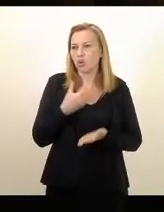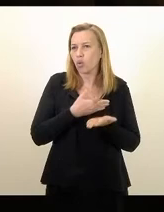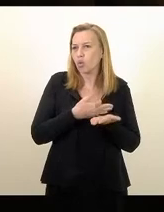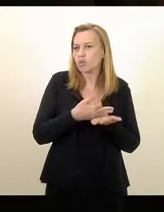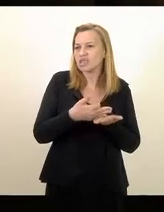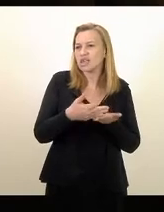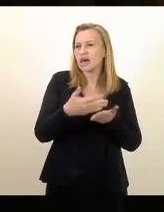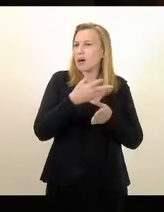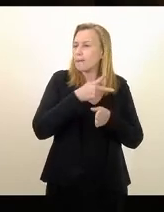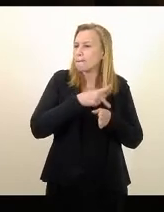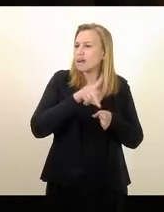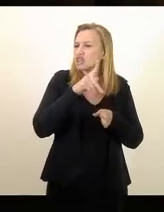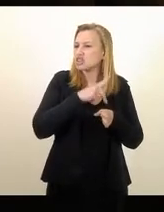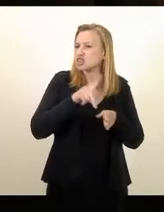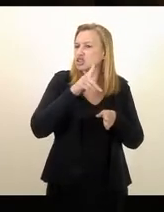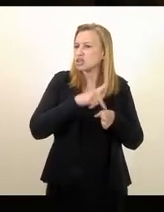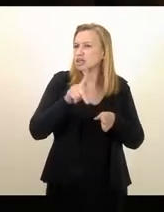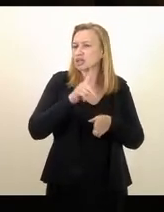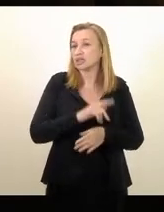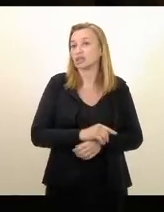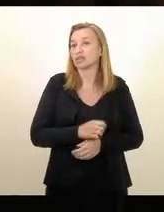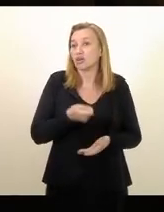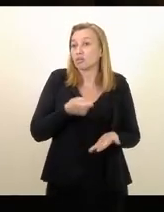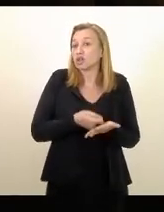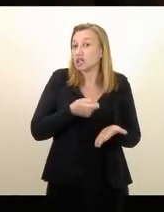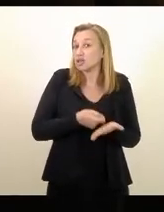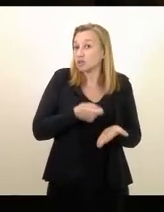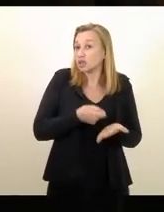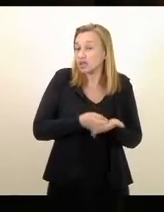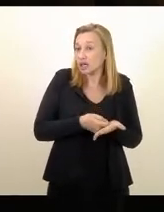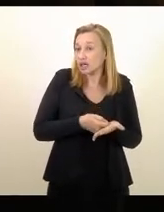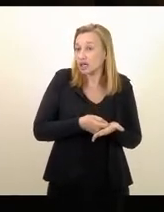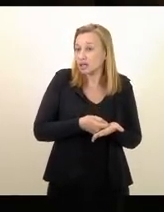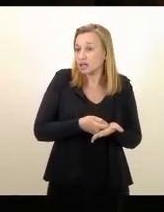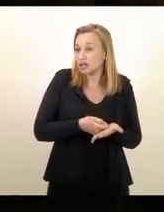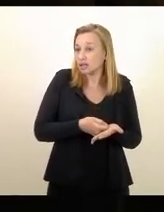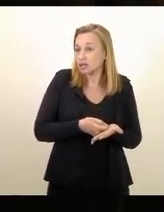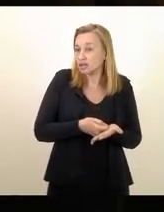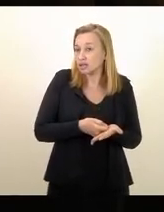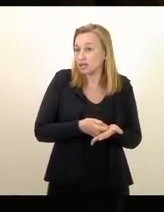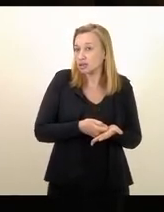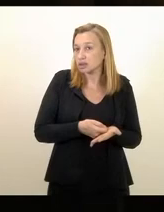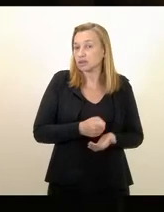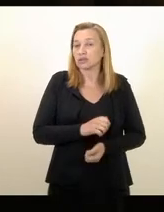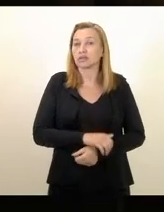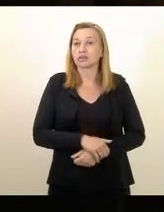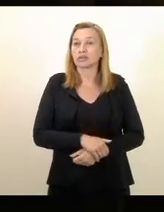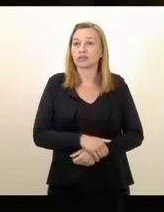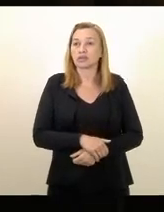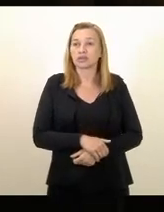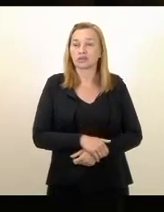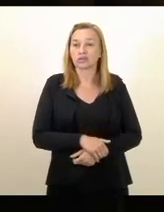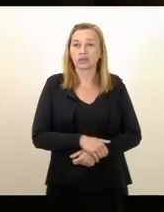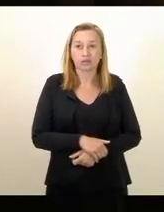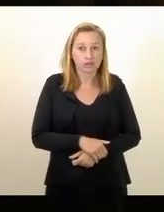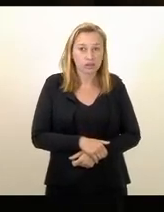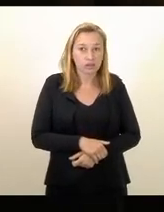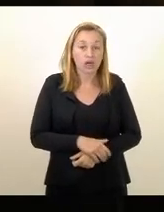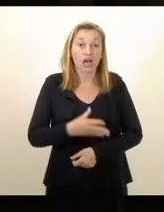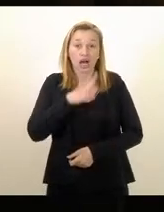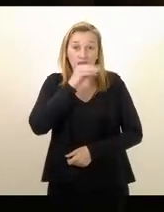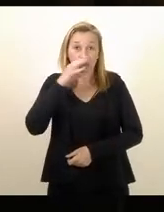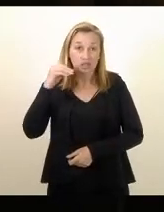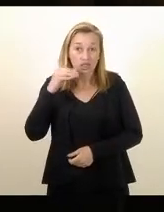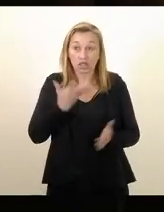a praticar a obrigatoriedade do ensino médio para adolescentes e jovens